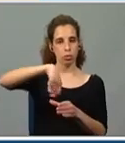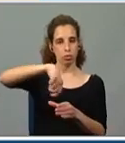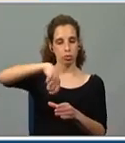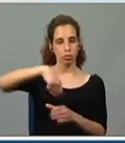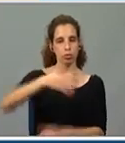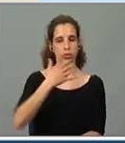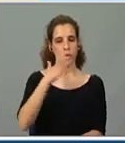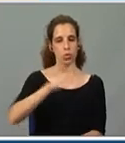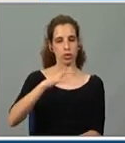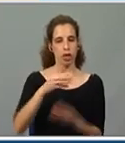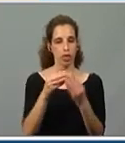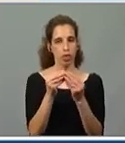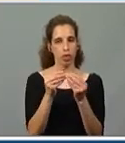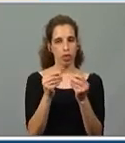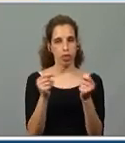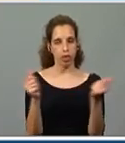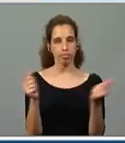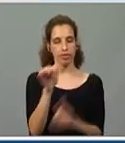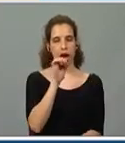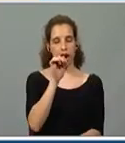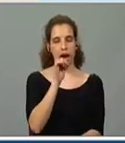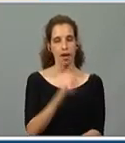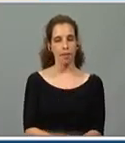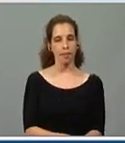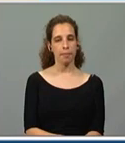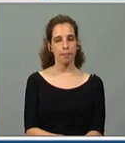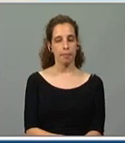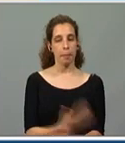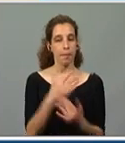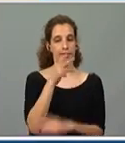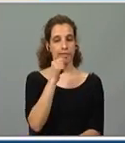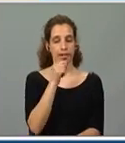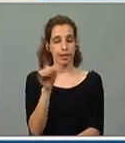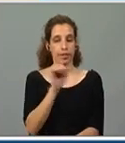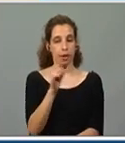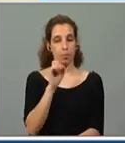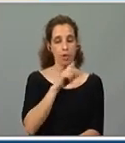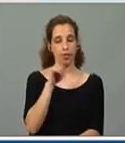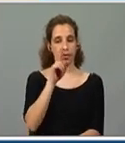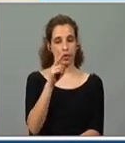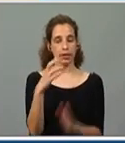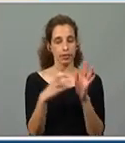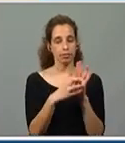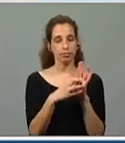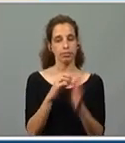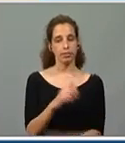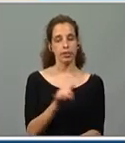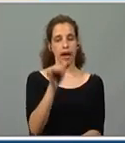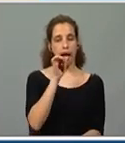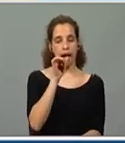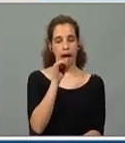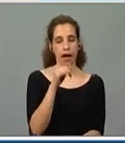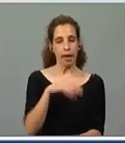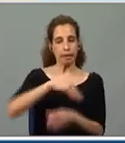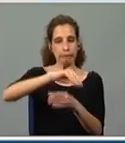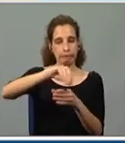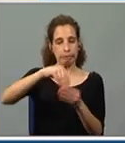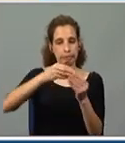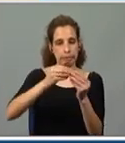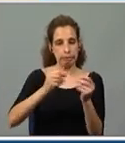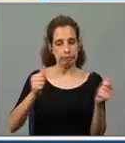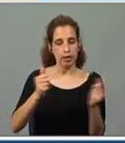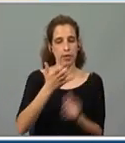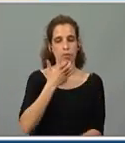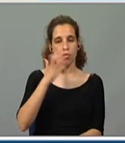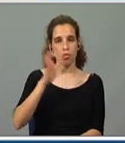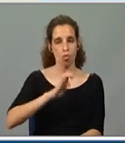vai dissolver-se na água, mas a areia não. Portanto, como podem ver na imagem, a água dissolveu o